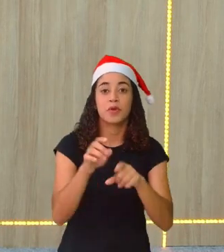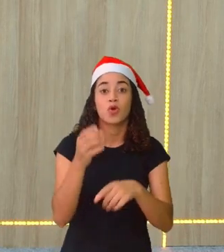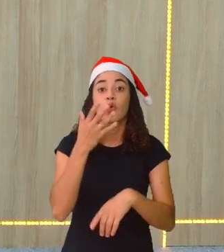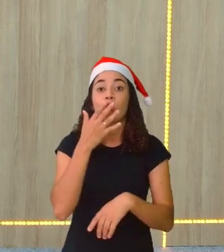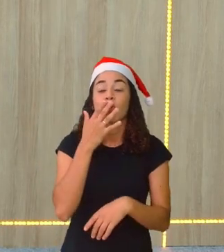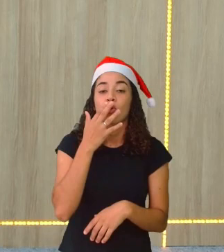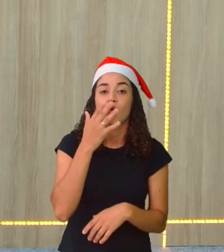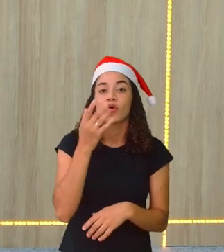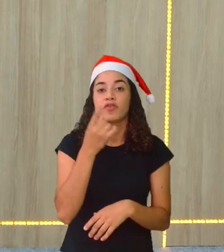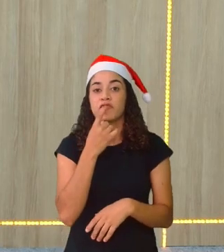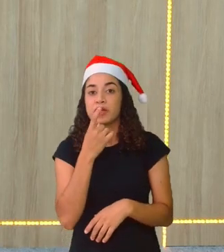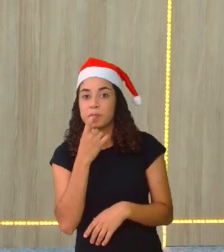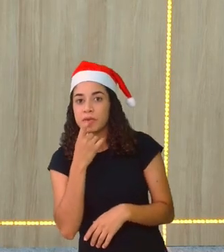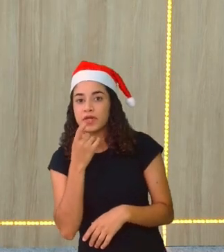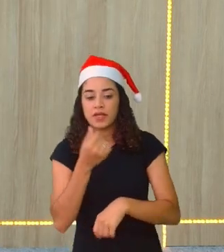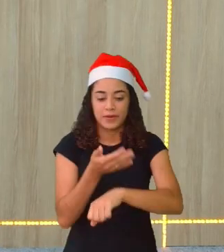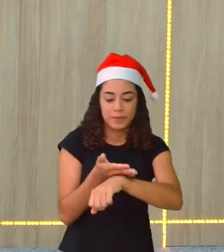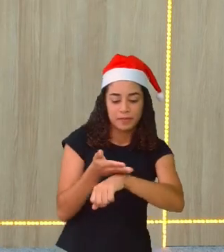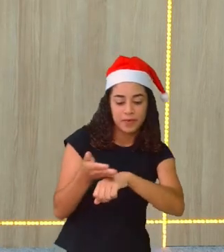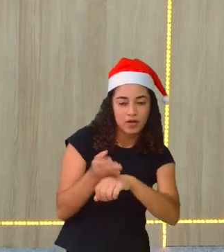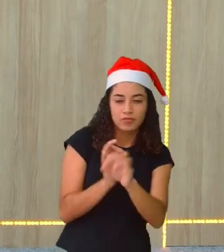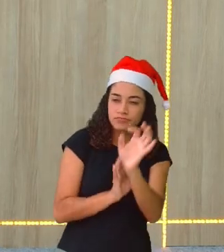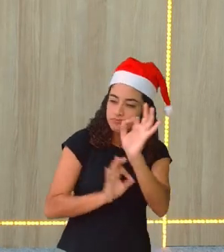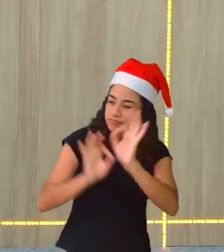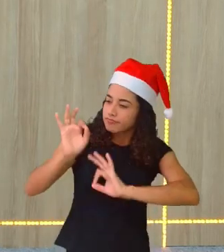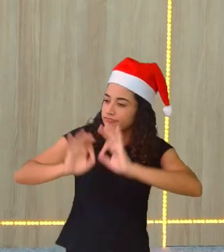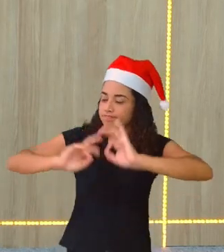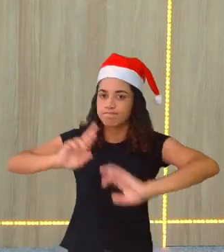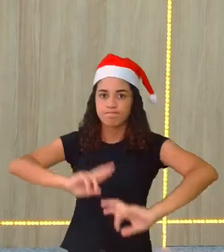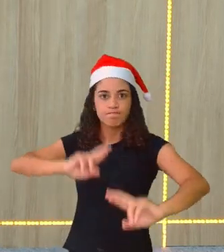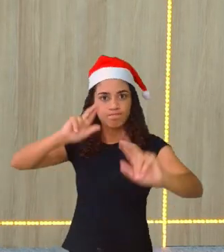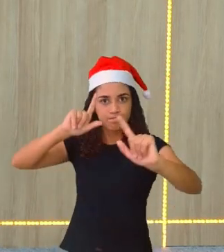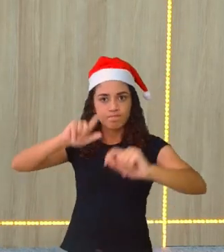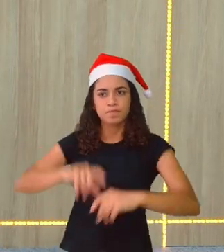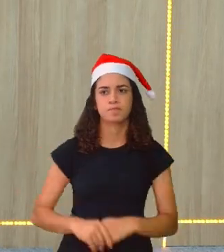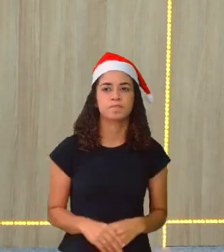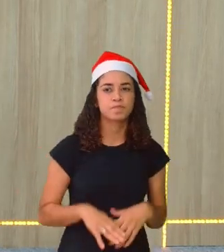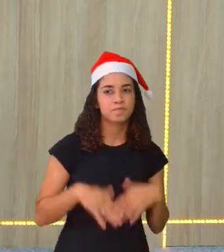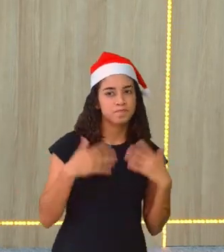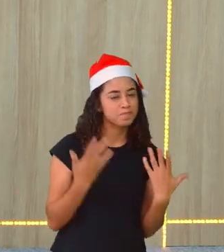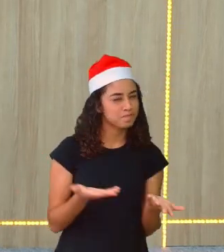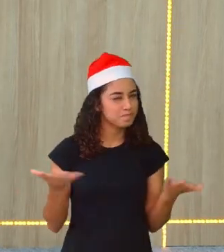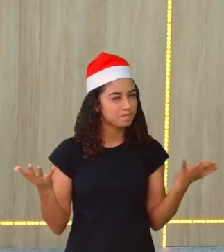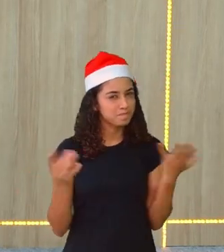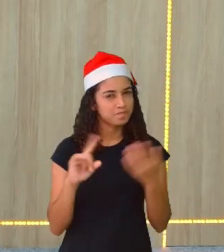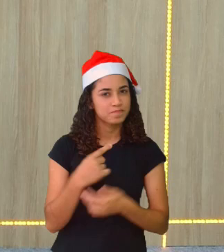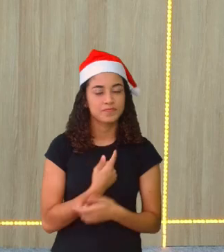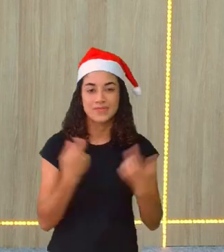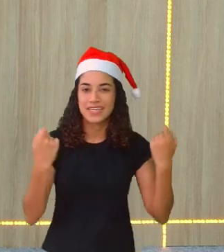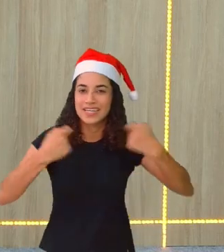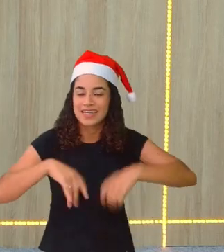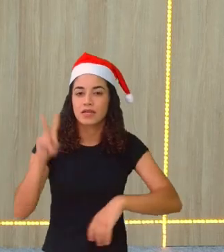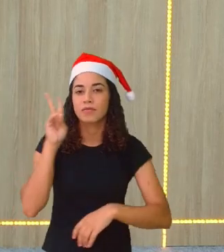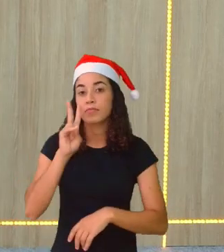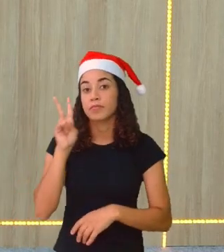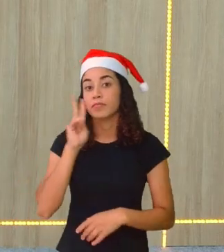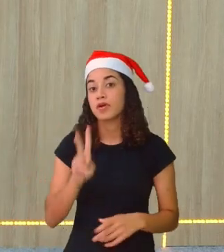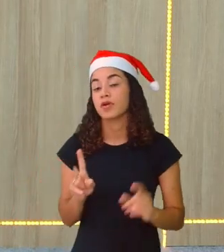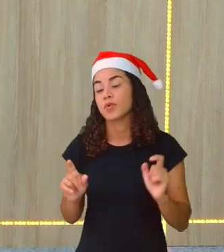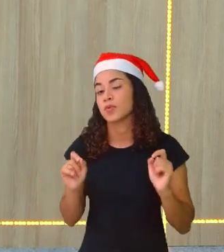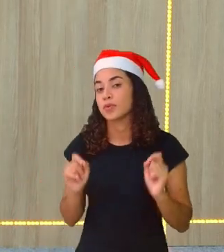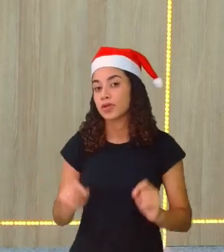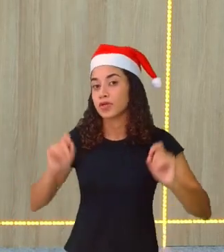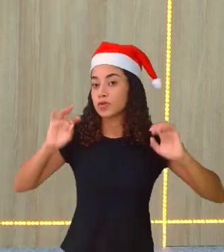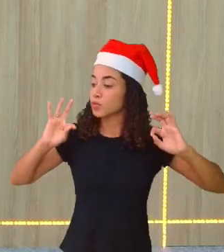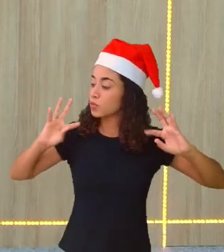A gente começa a ver toda uma ornamentação diferente, mas aí, lembrar que